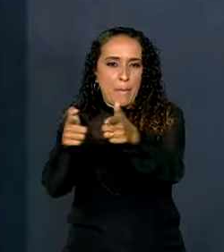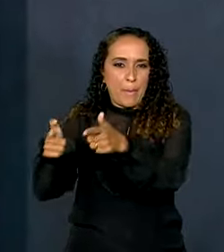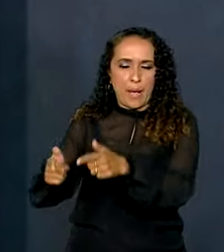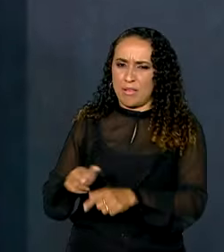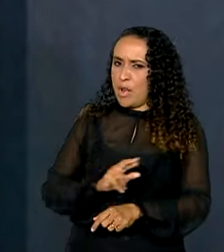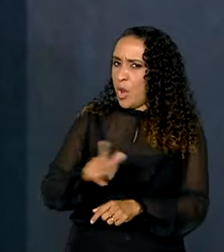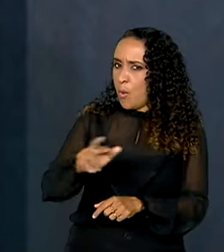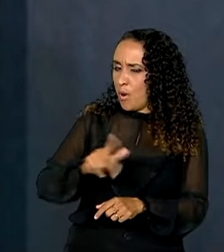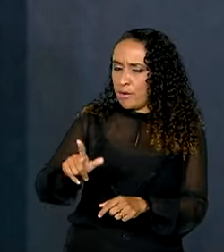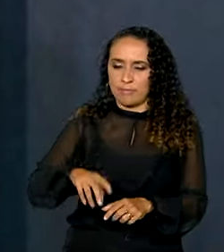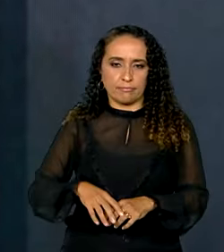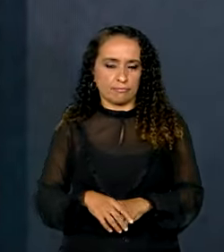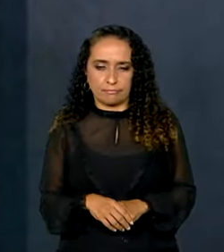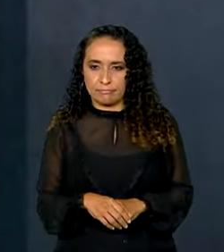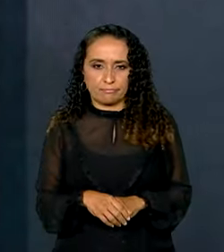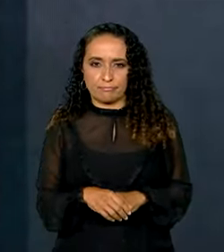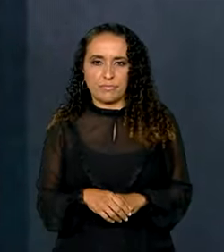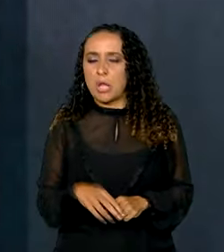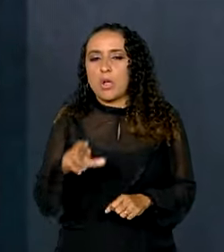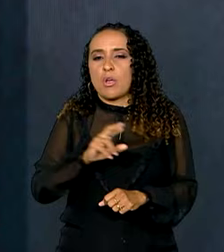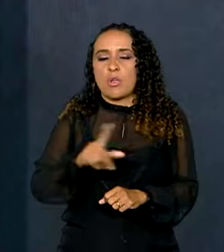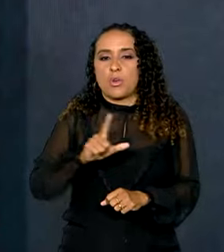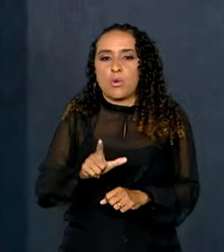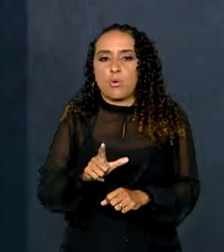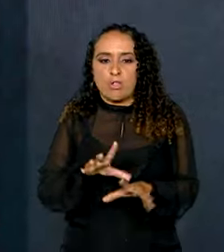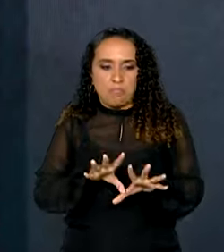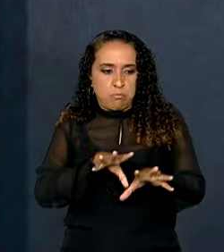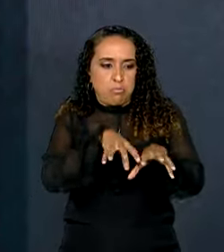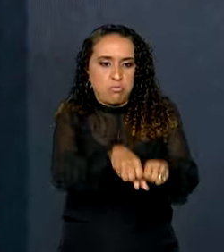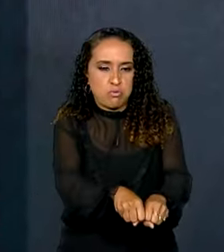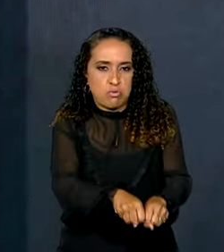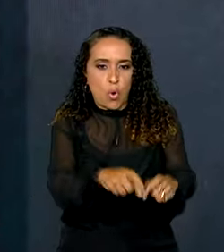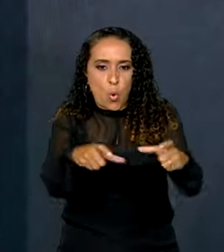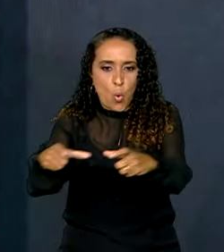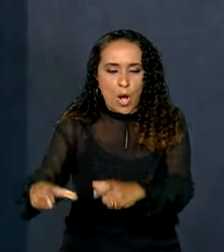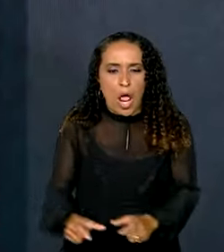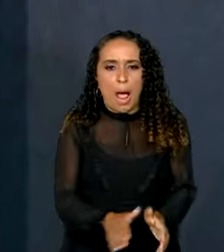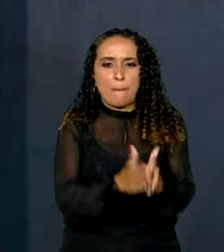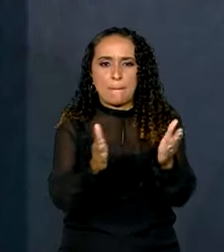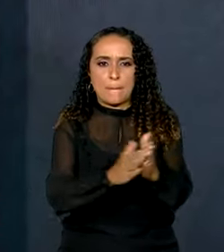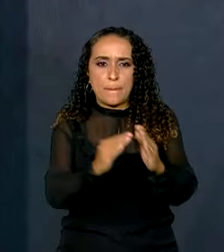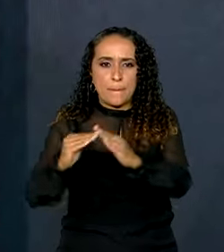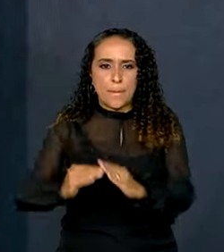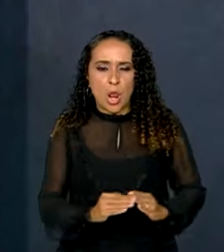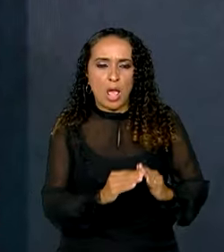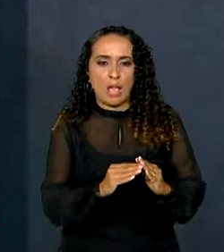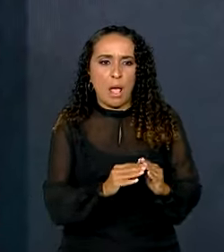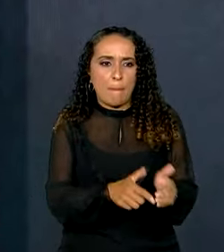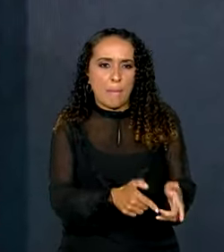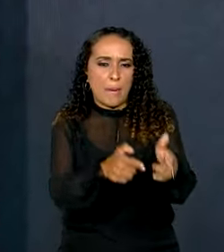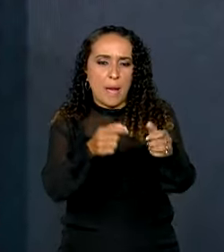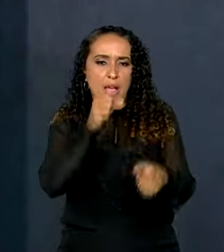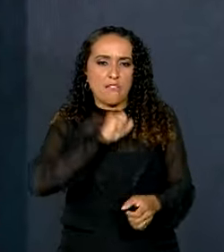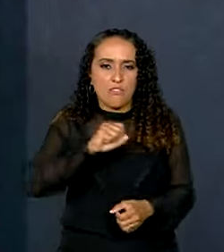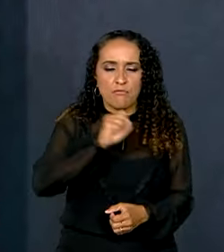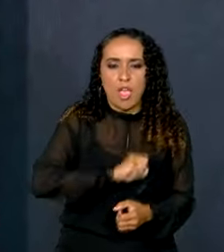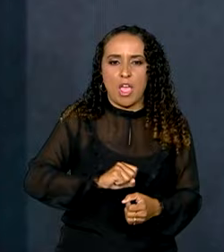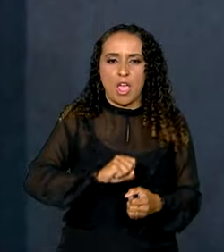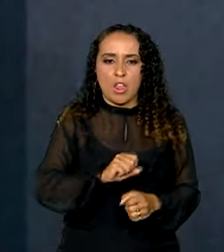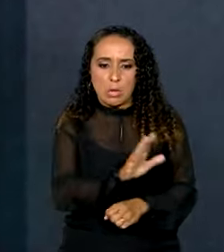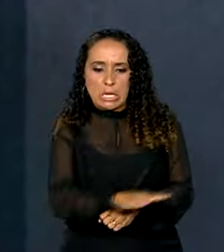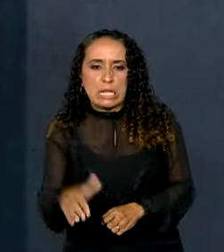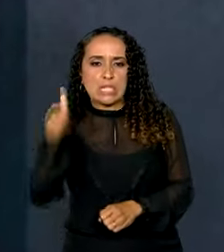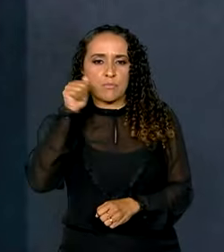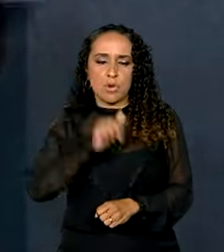esmo. Não é invadir bairros populares e fuzilar idosos, crianças e